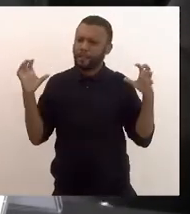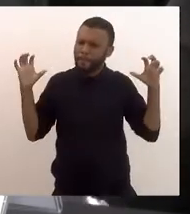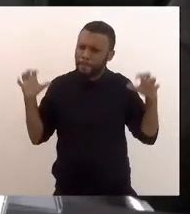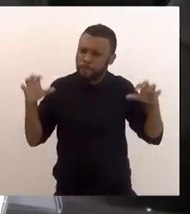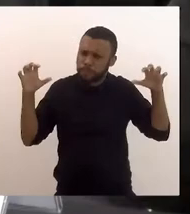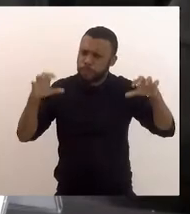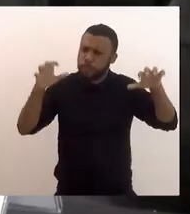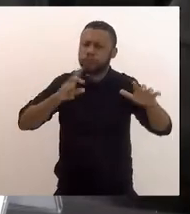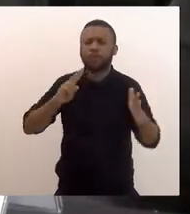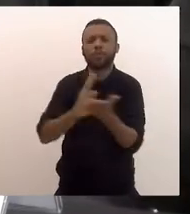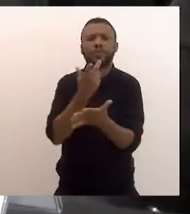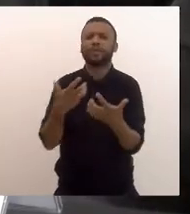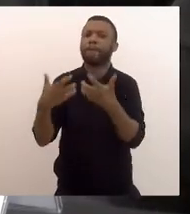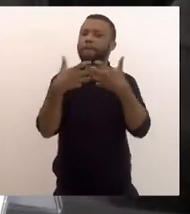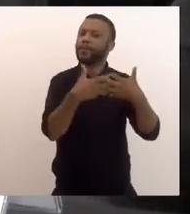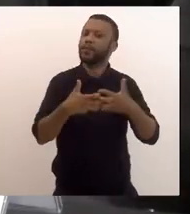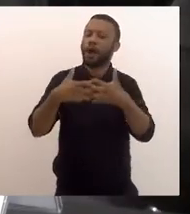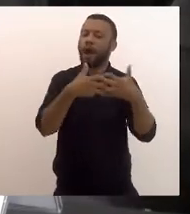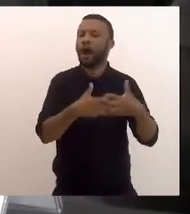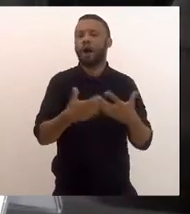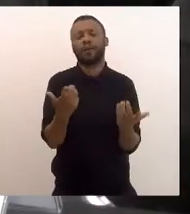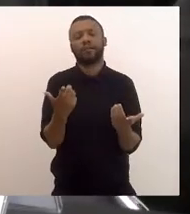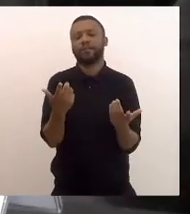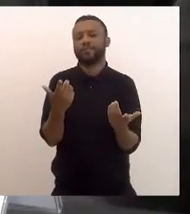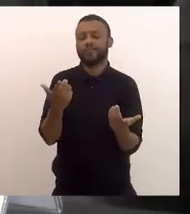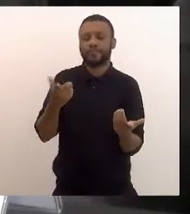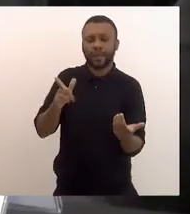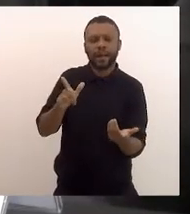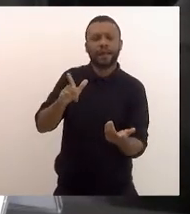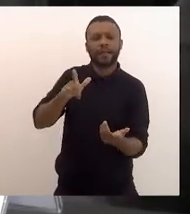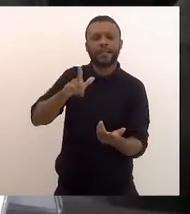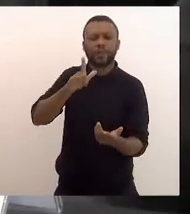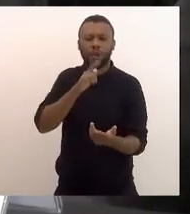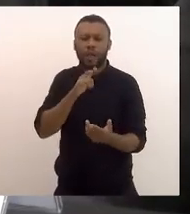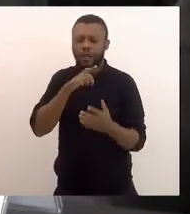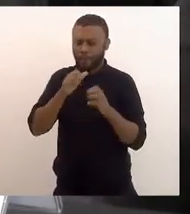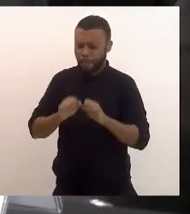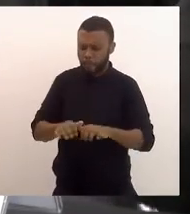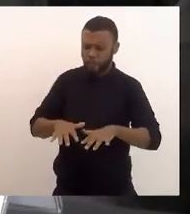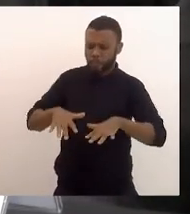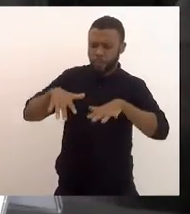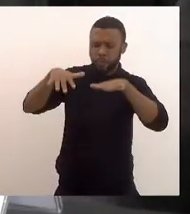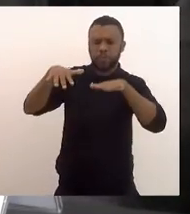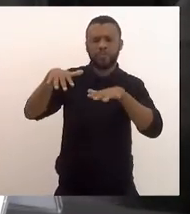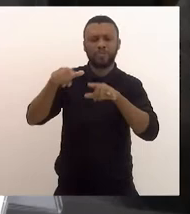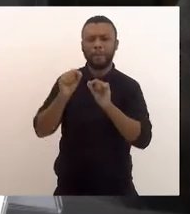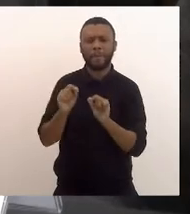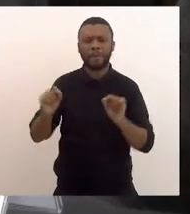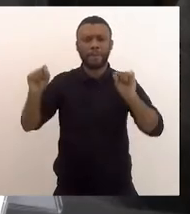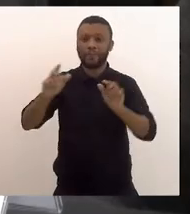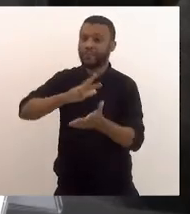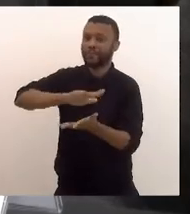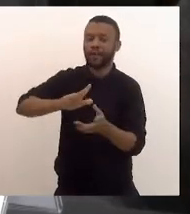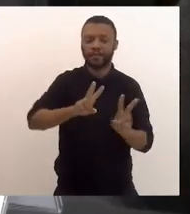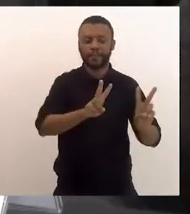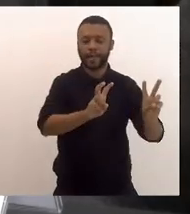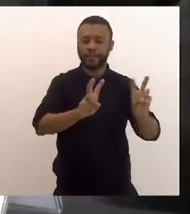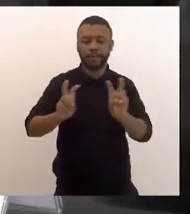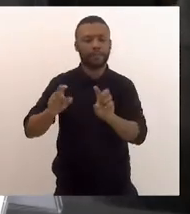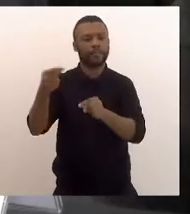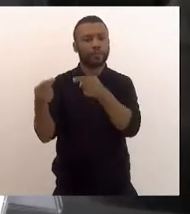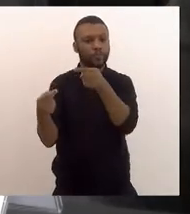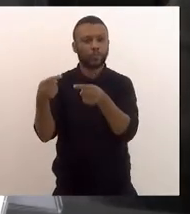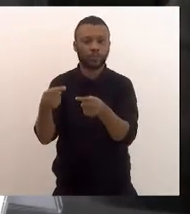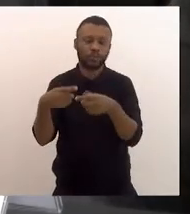deslizamentos dos alagamentos no norte e Noroeste o lado pensar que são inúmeras faltas e números temas vamos